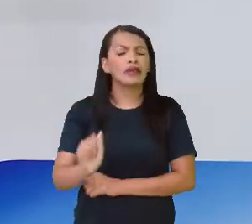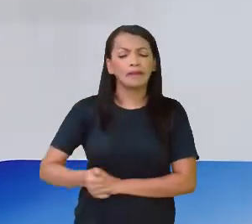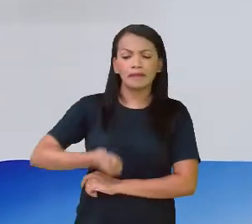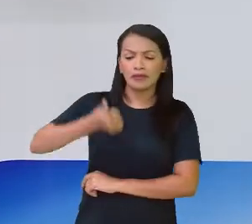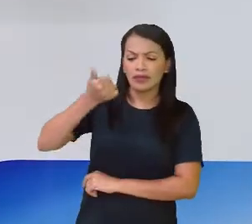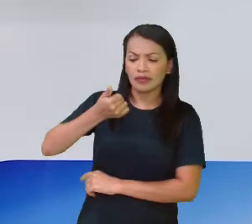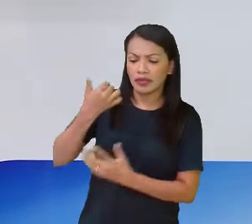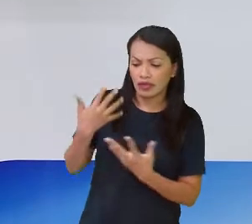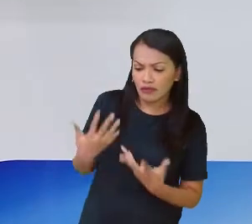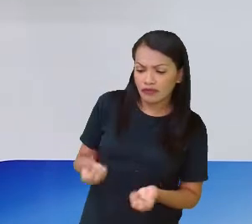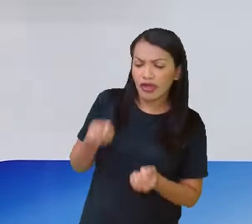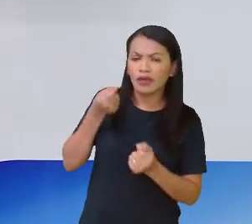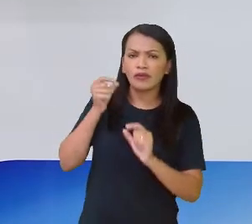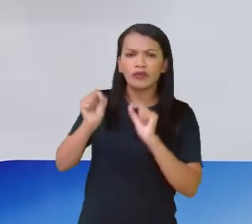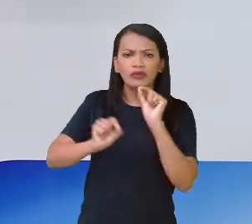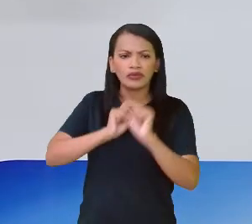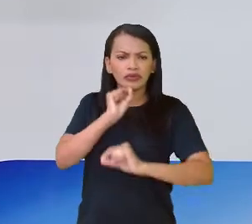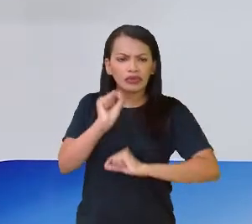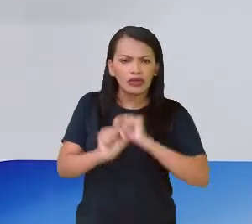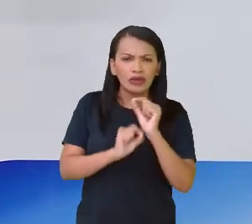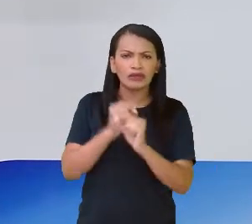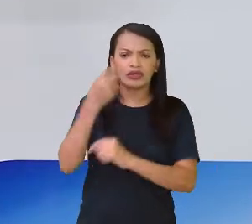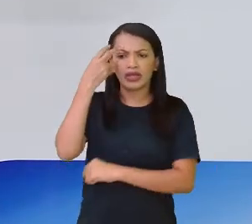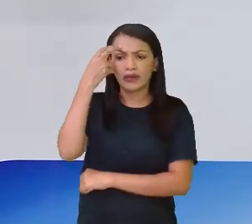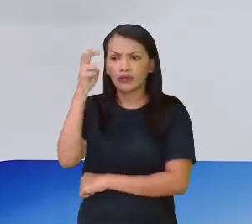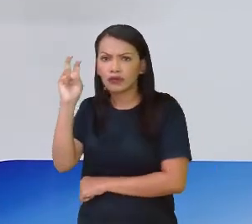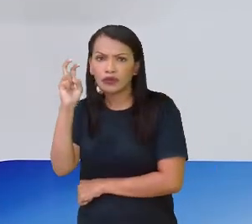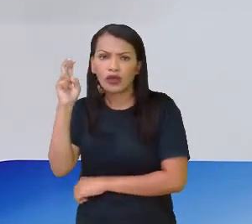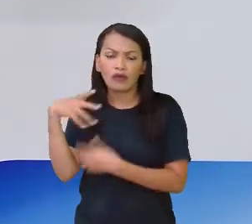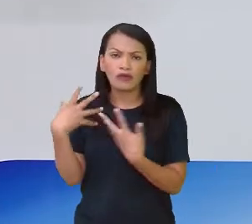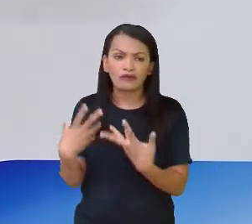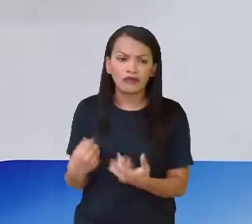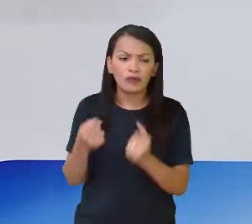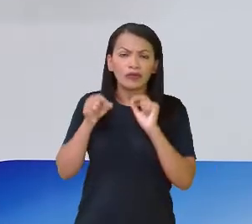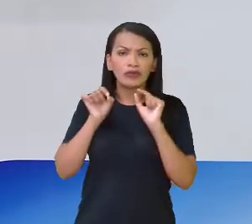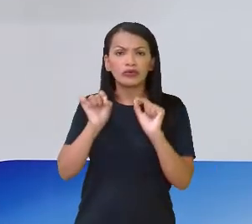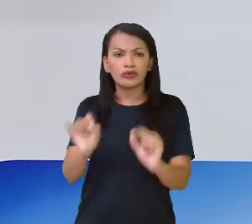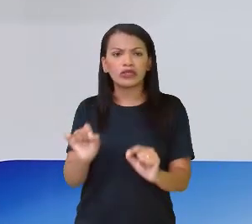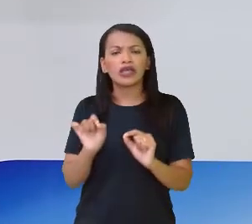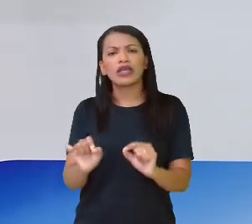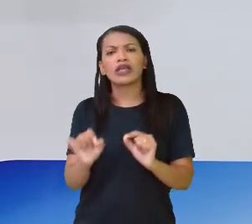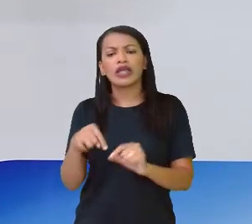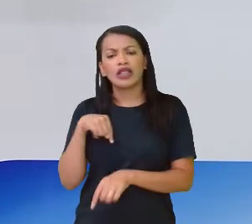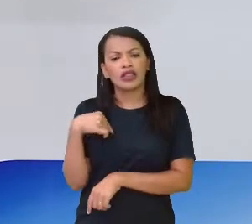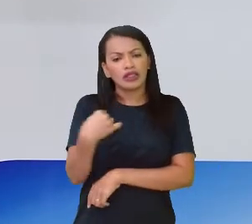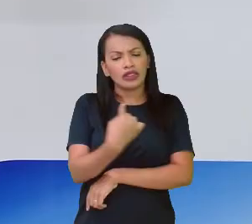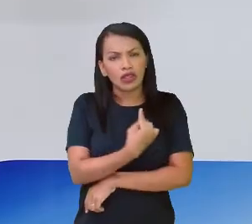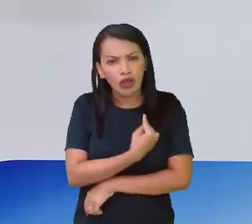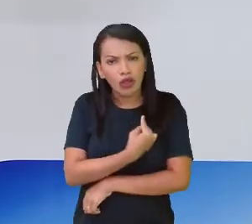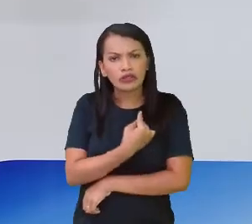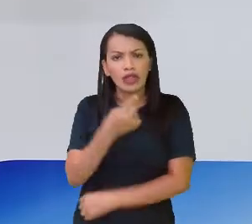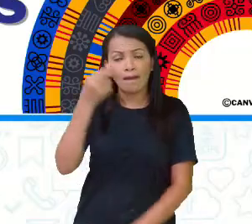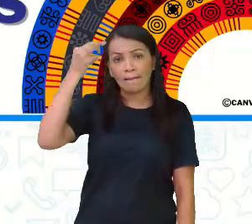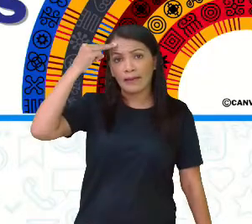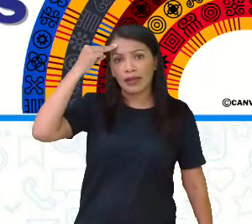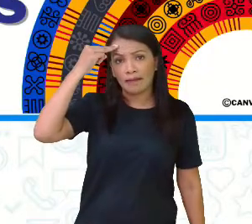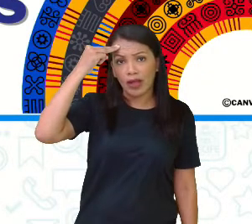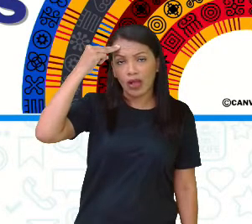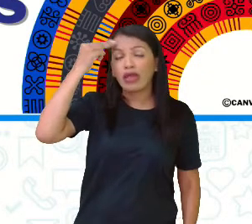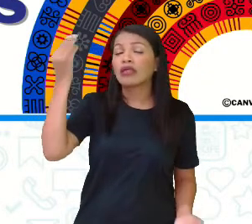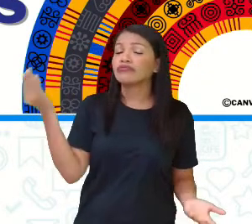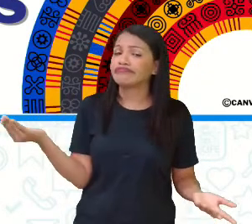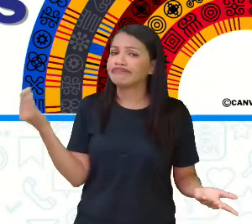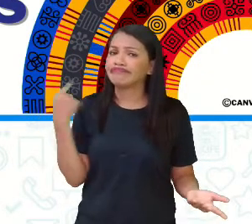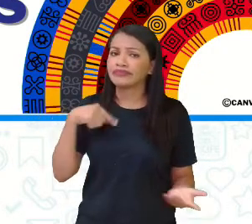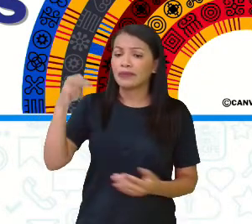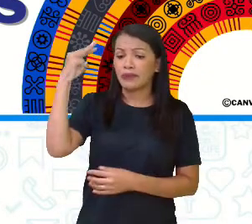vamos tratar desse processo cultural, nós temos que levar em consideração as nossas memórias, as